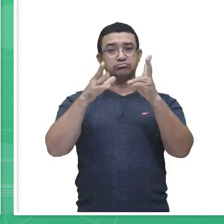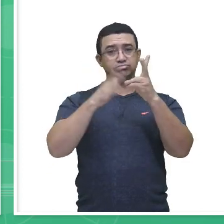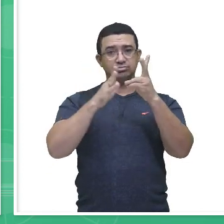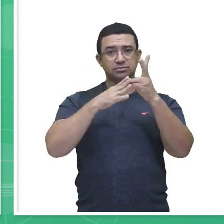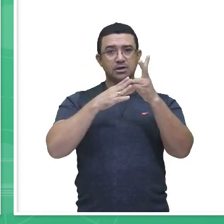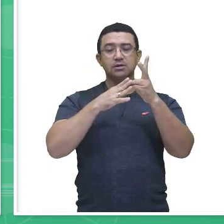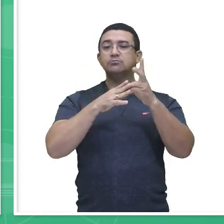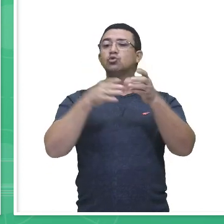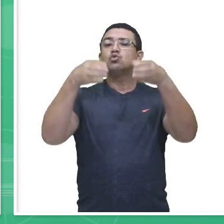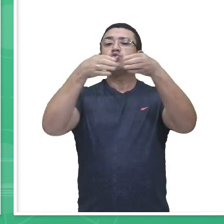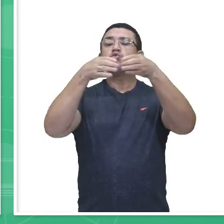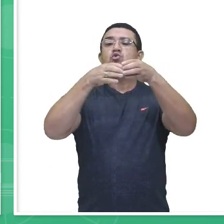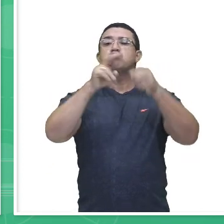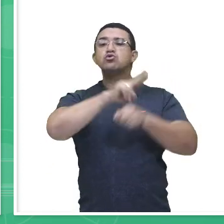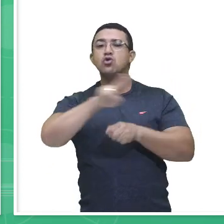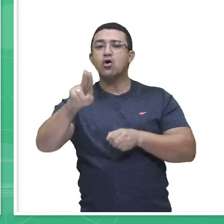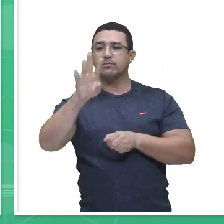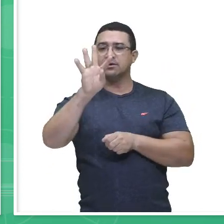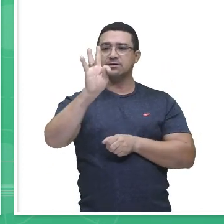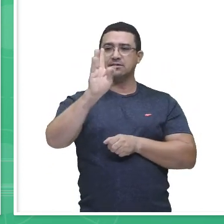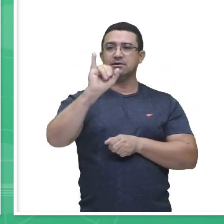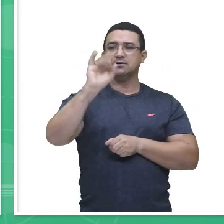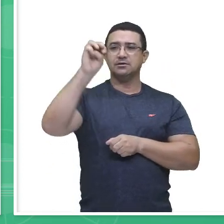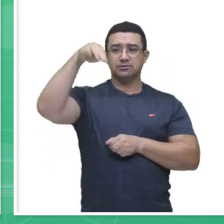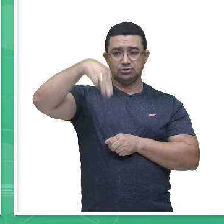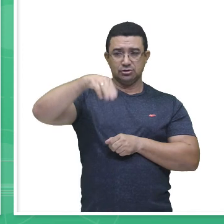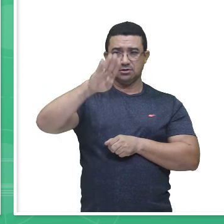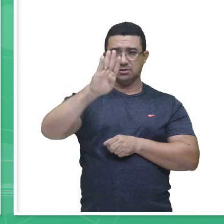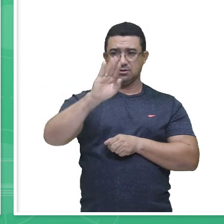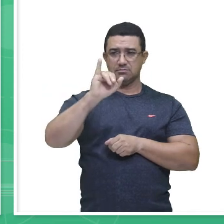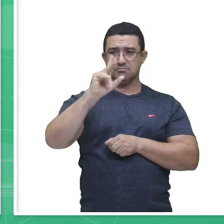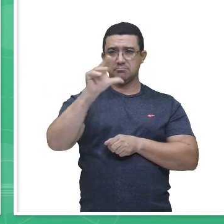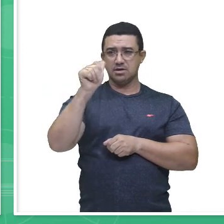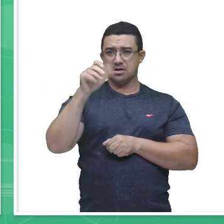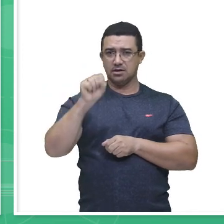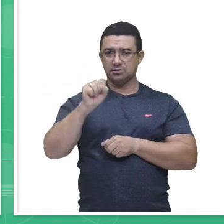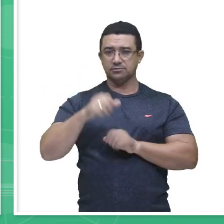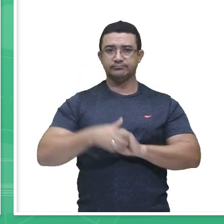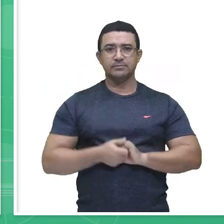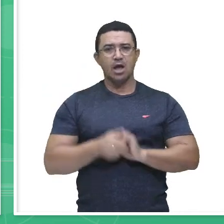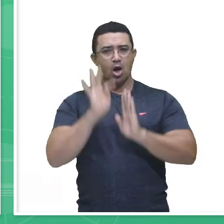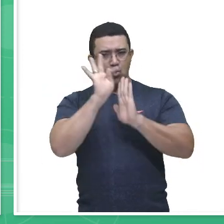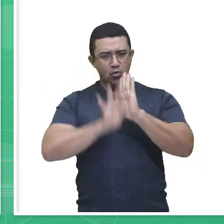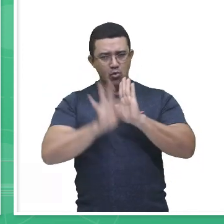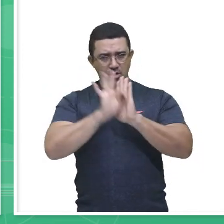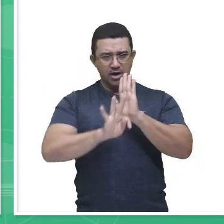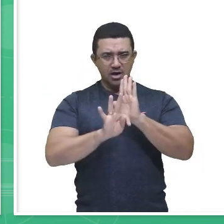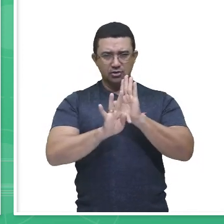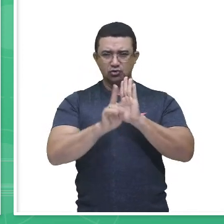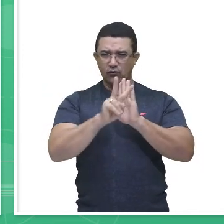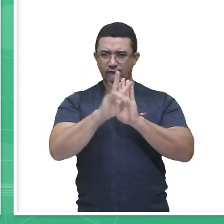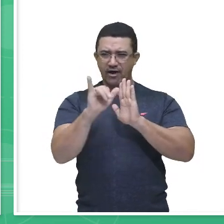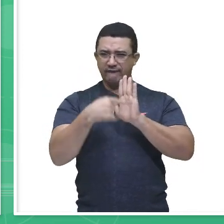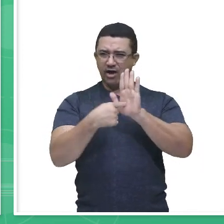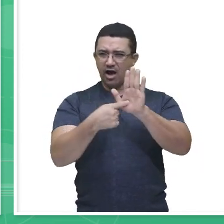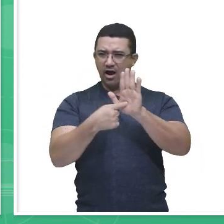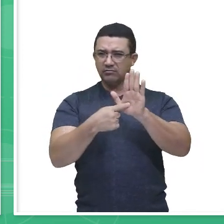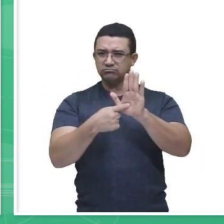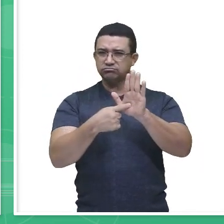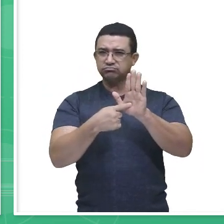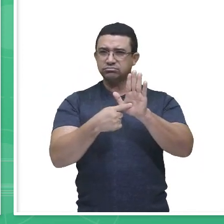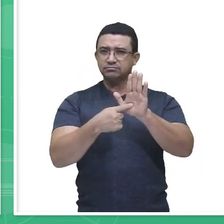seja, a tribo. Então percebo que o poema, o texto, ele vai falar sobre essa nação. Ó,